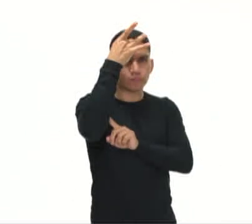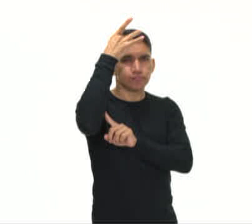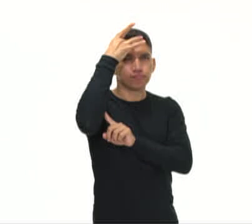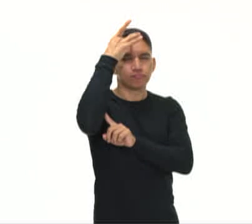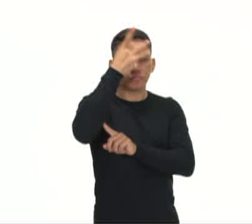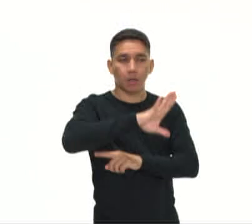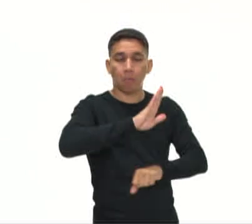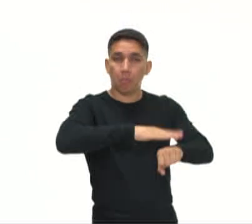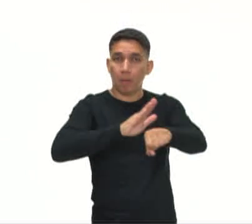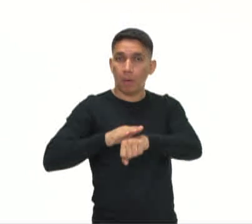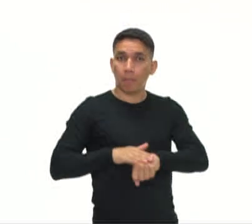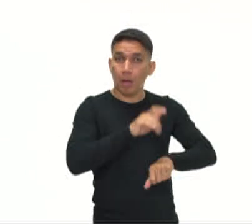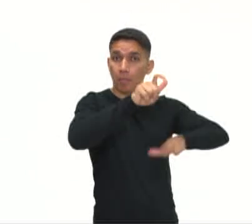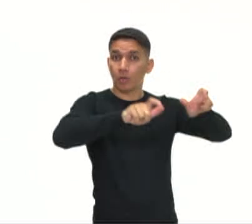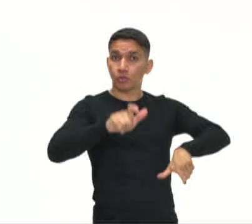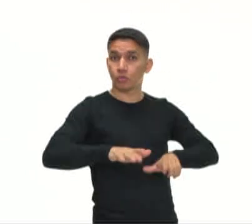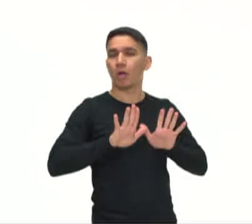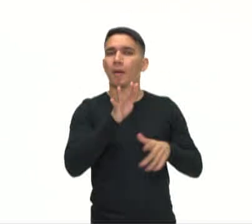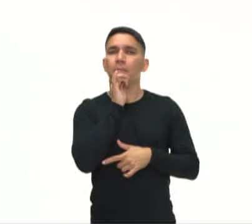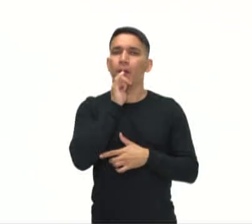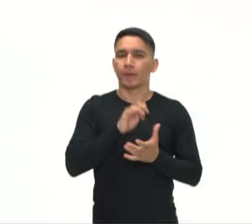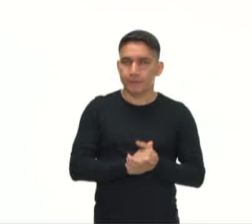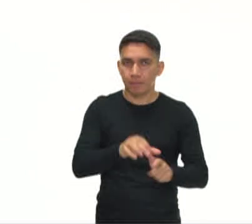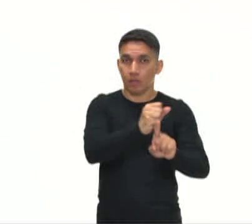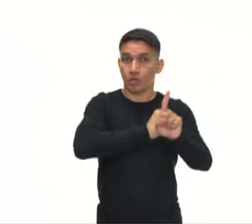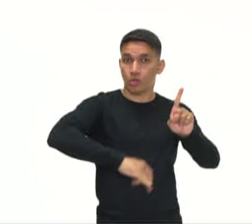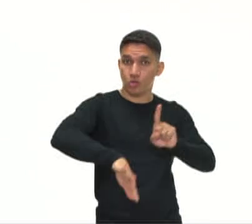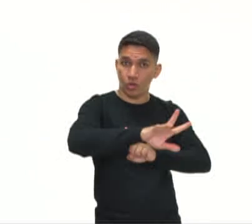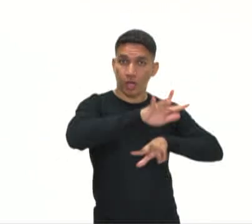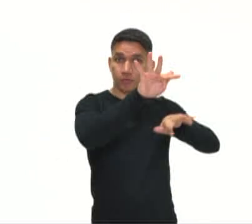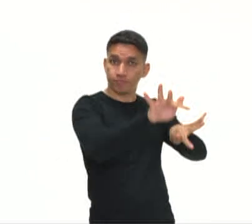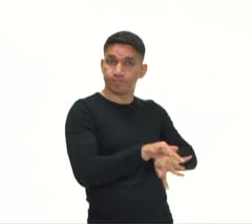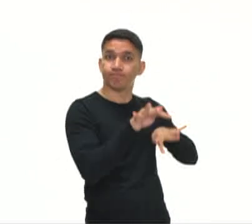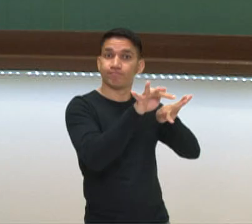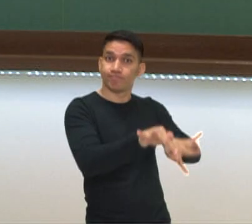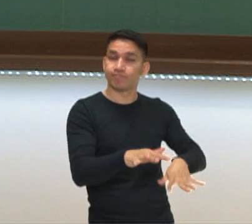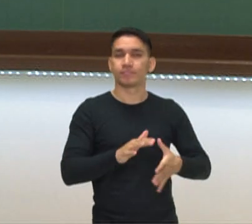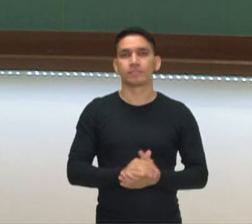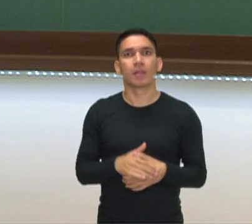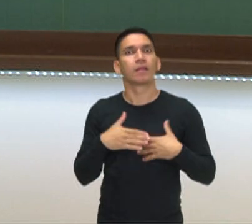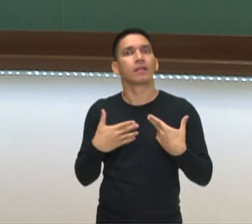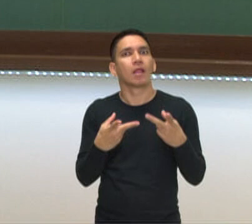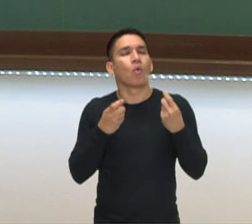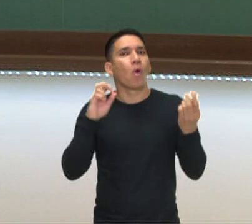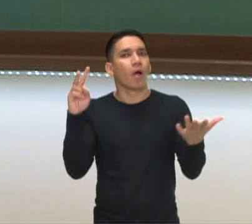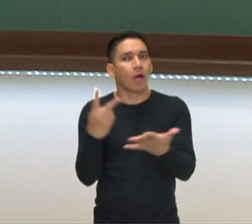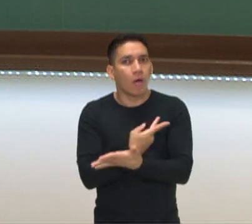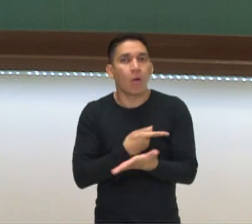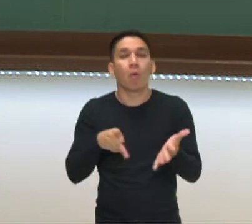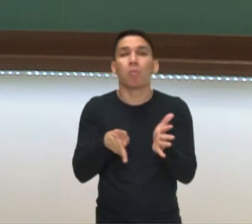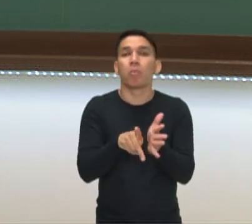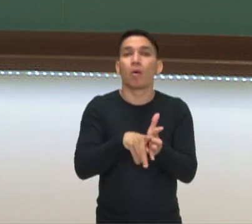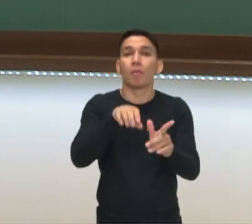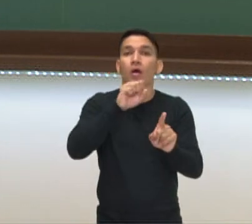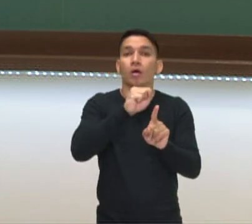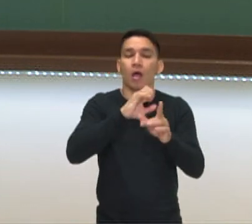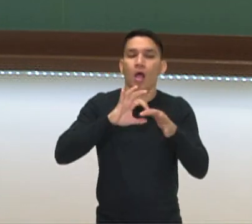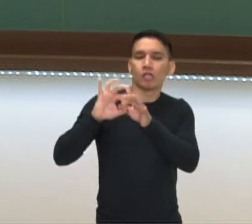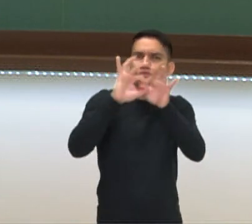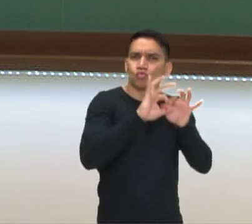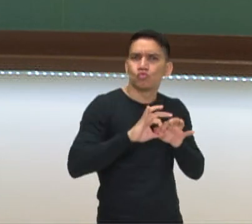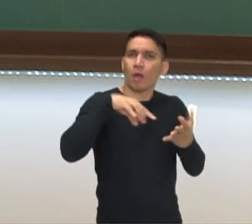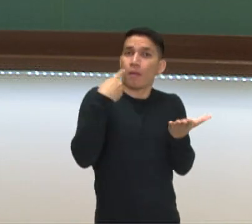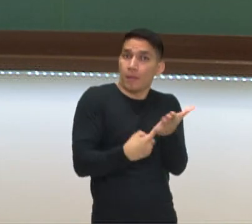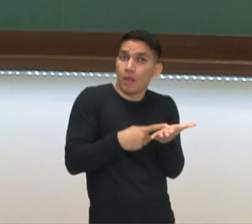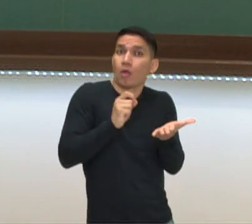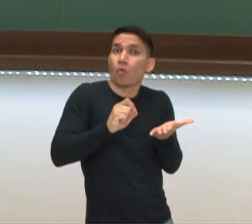sobre os indivíduos. Por exemplo, a sociedade feudal. Então, na solidariedade mecânica, a gente vai